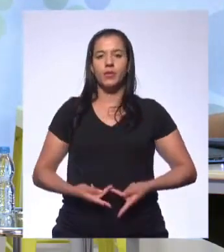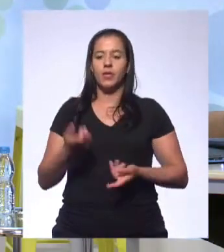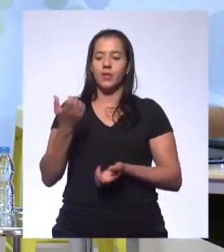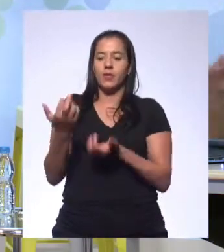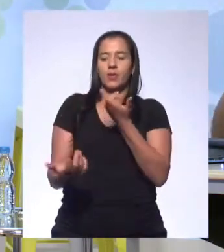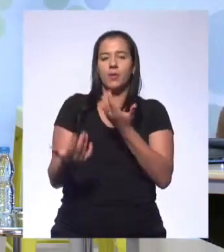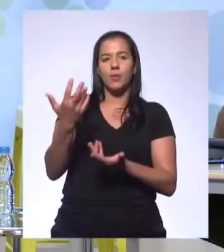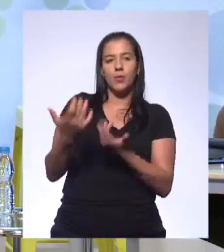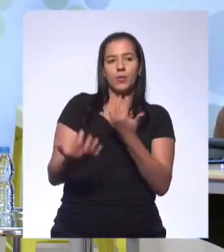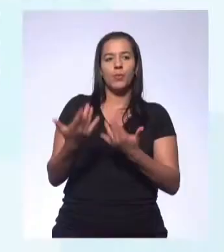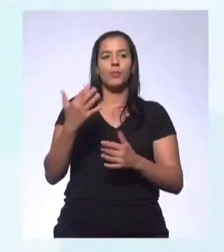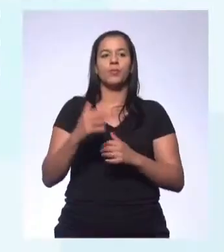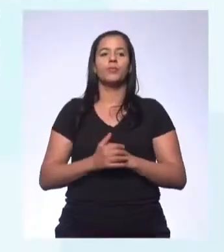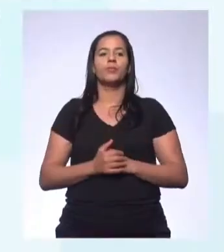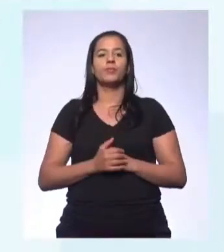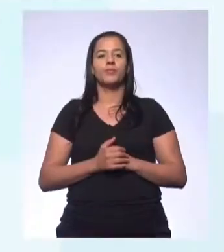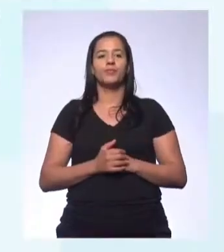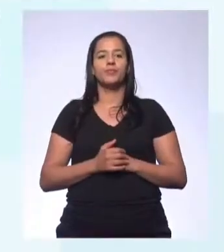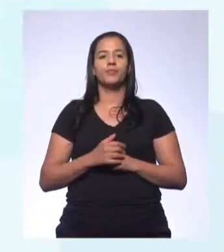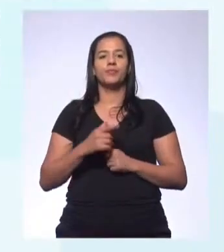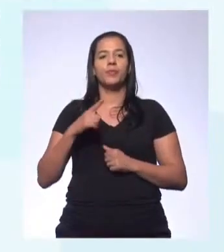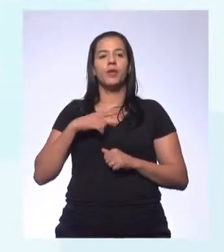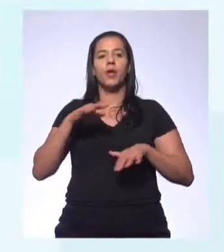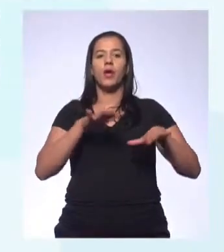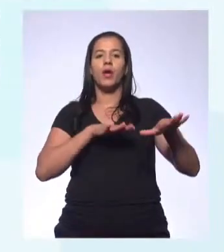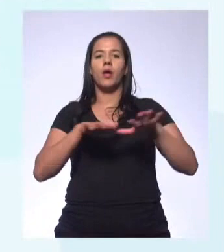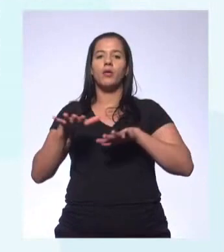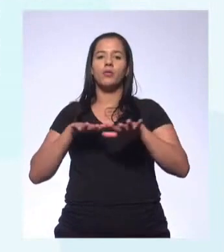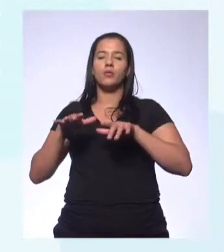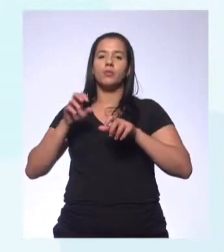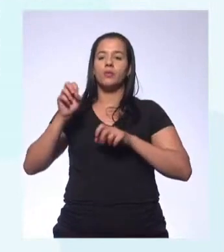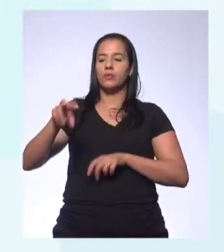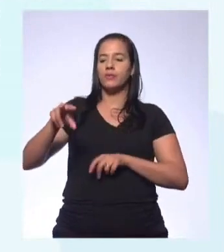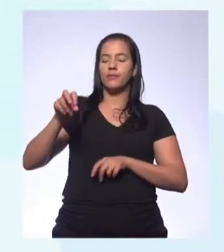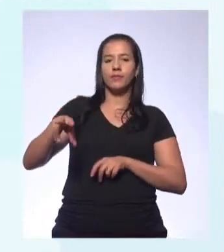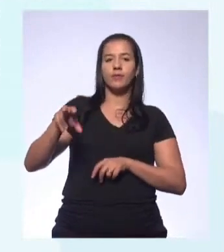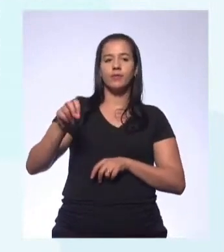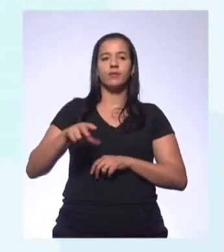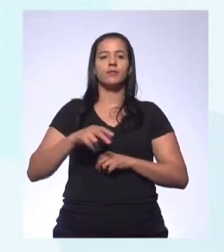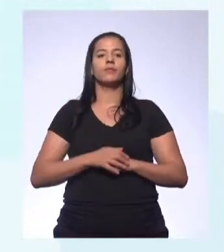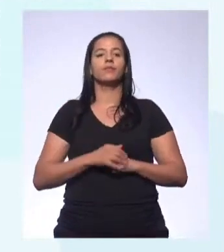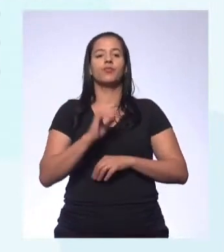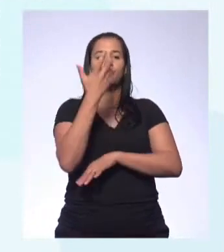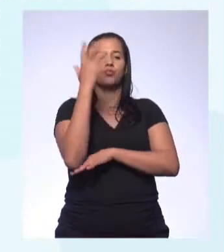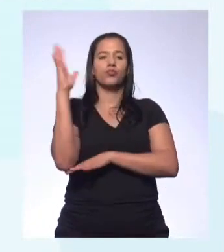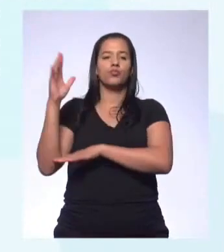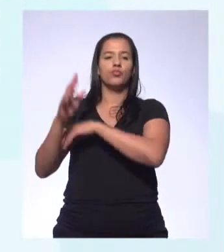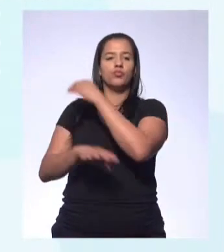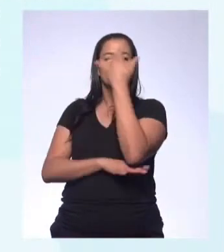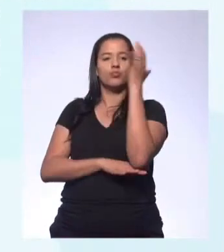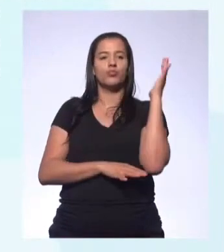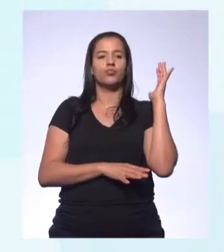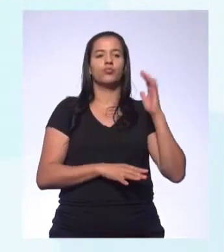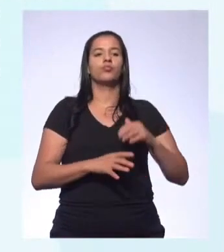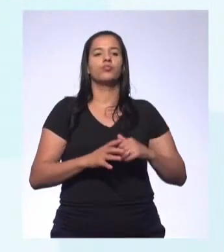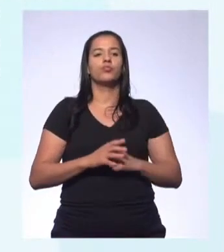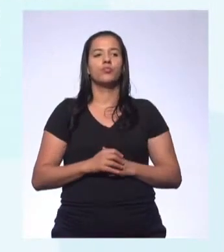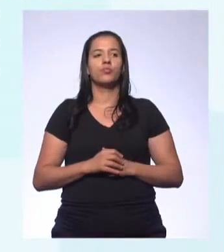combustíveis fósseis, ok? O emprego de certos fertilizantes, o desmatamento e o